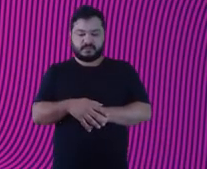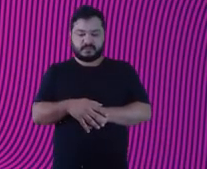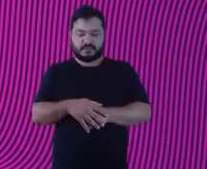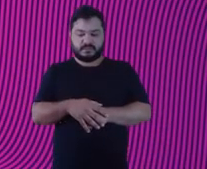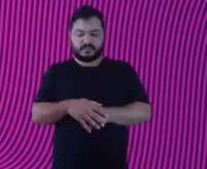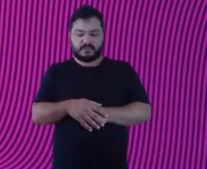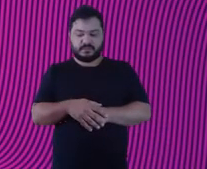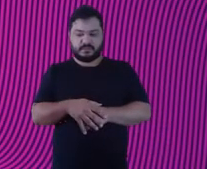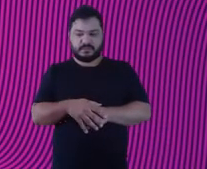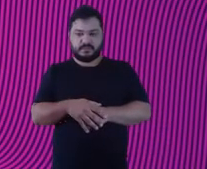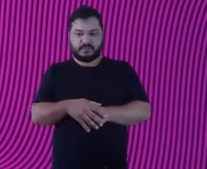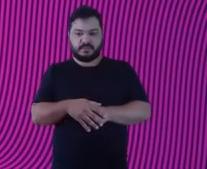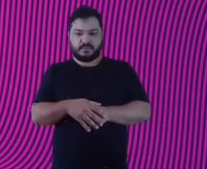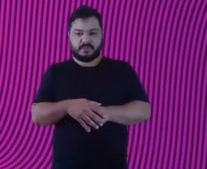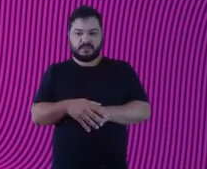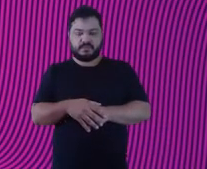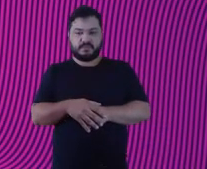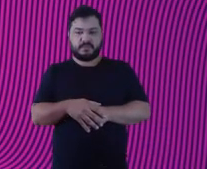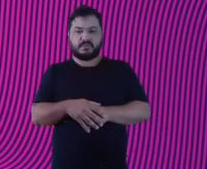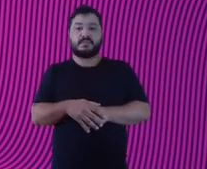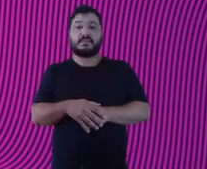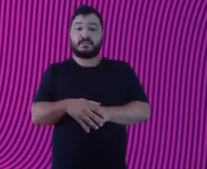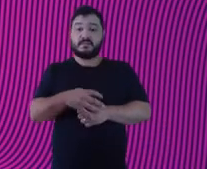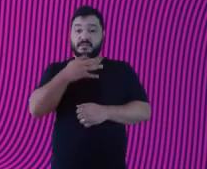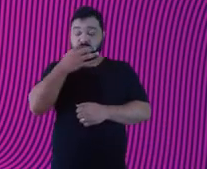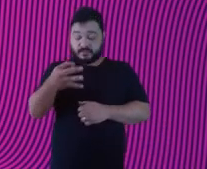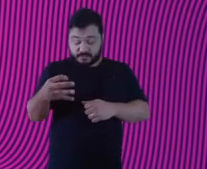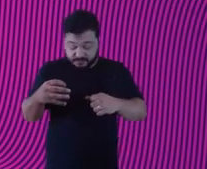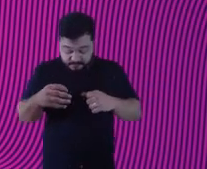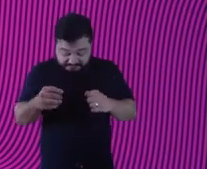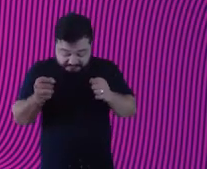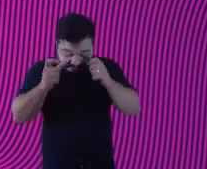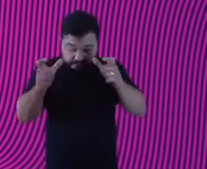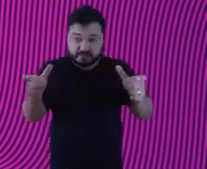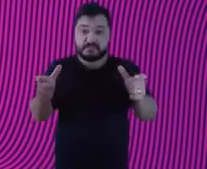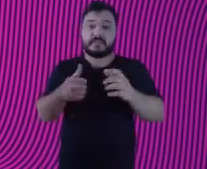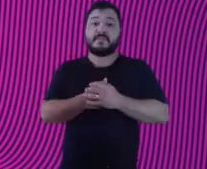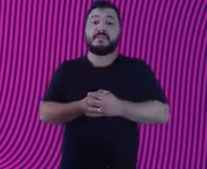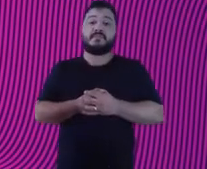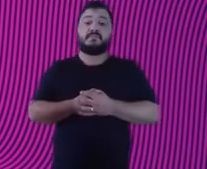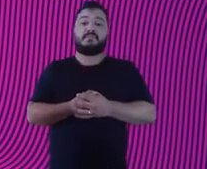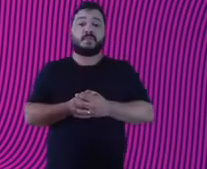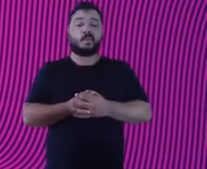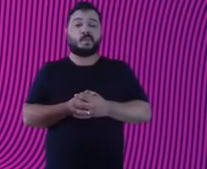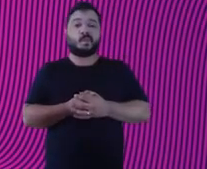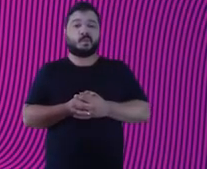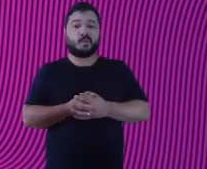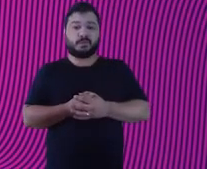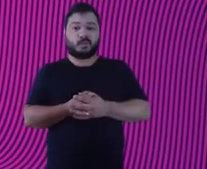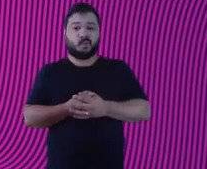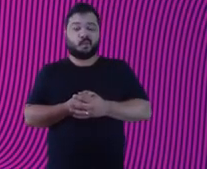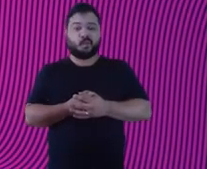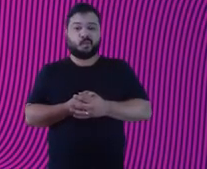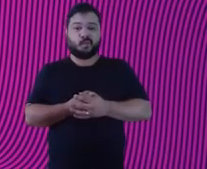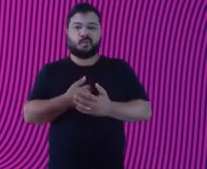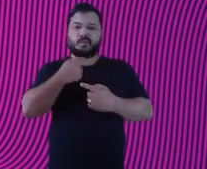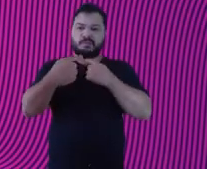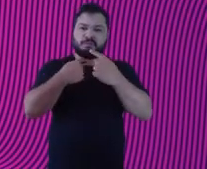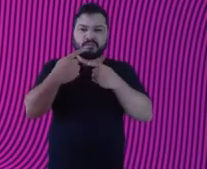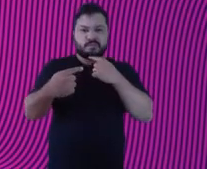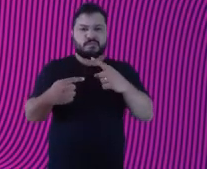então, 20 segundos. A Lu fez comentários bastante interessantes, né? Vai lá você primeiro. As dúvidas que ela tem,